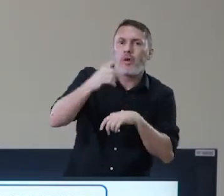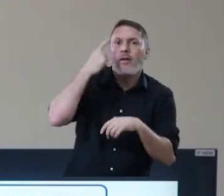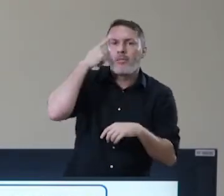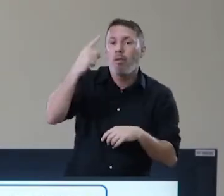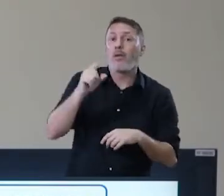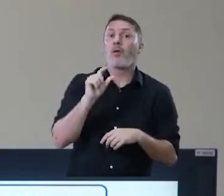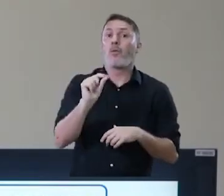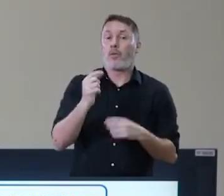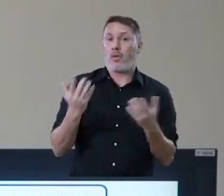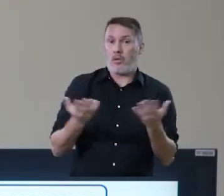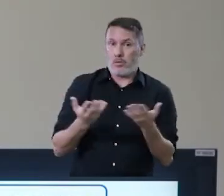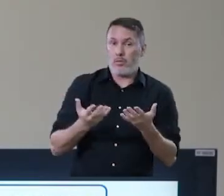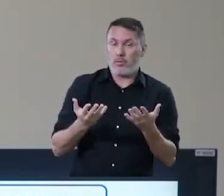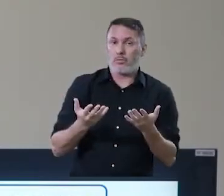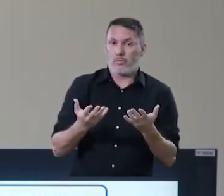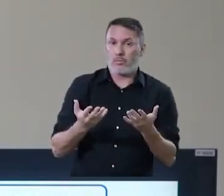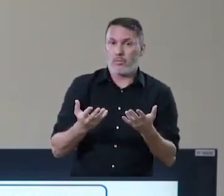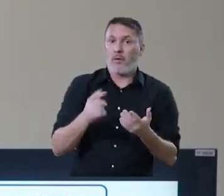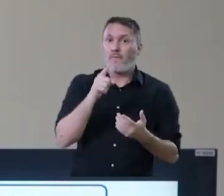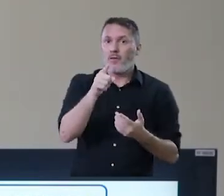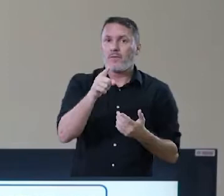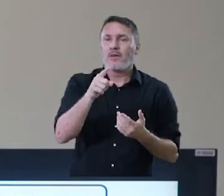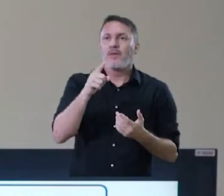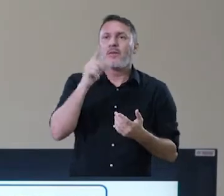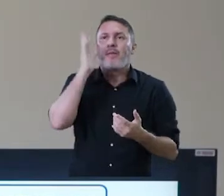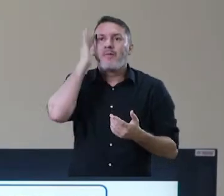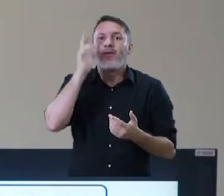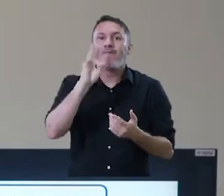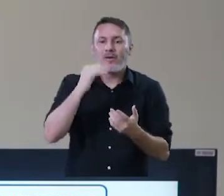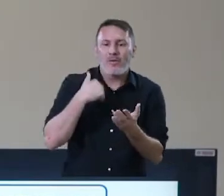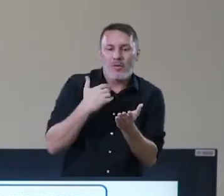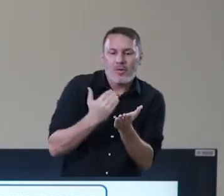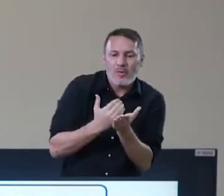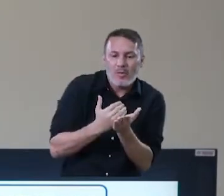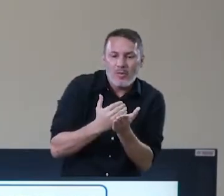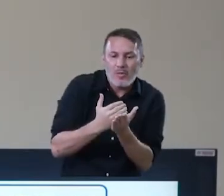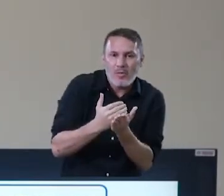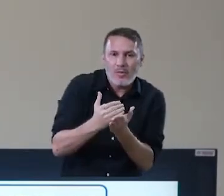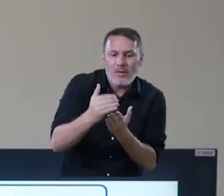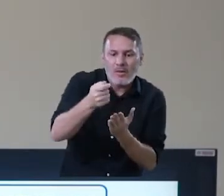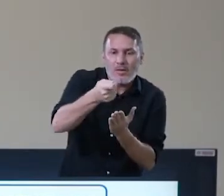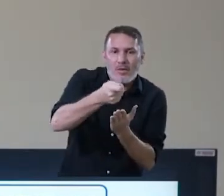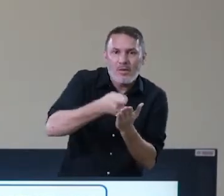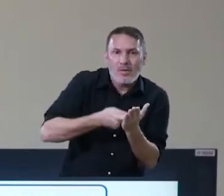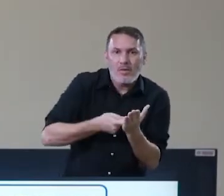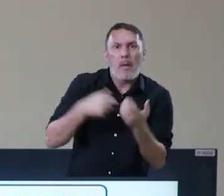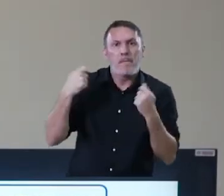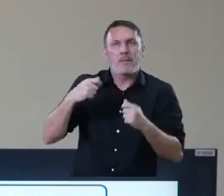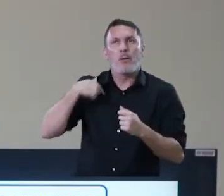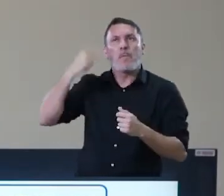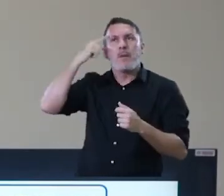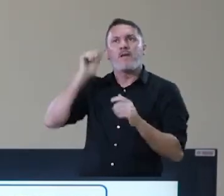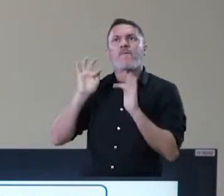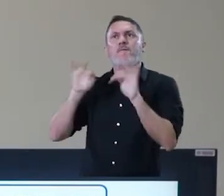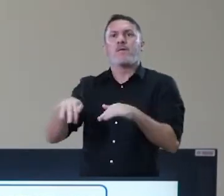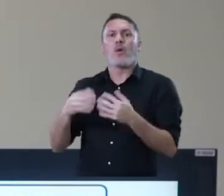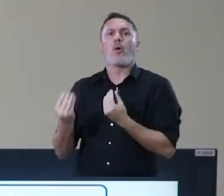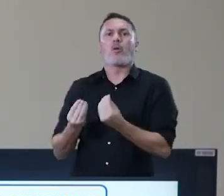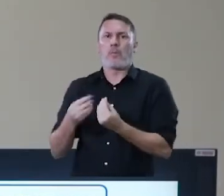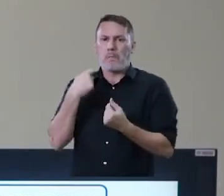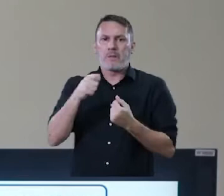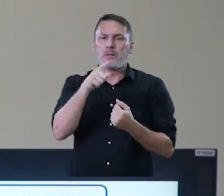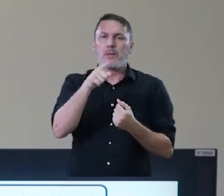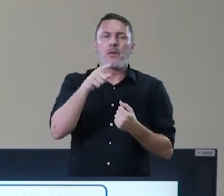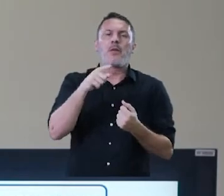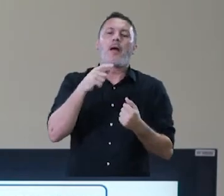vocês. Agora, você não deve começar a sua redação sem saber como que você vai terminar. Já coloca isso na sua